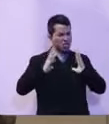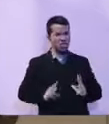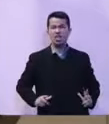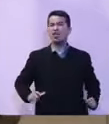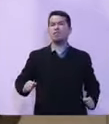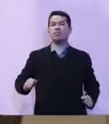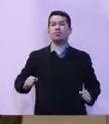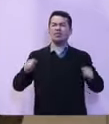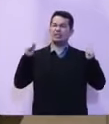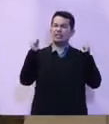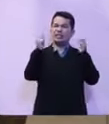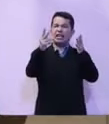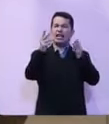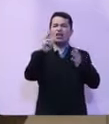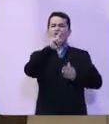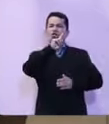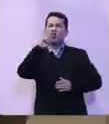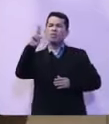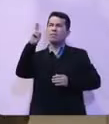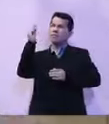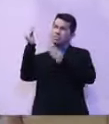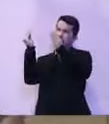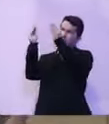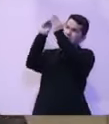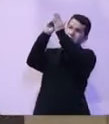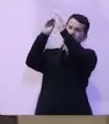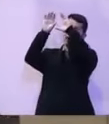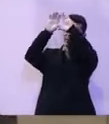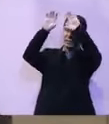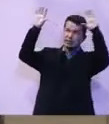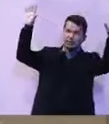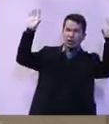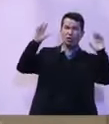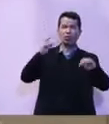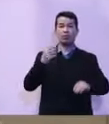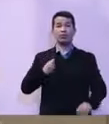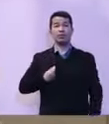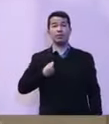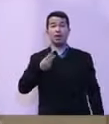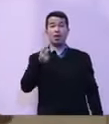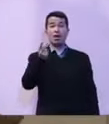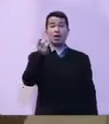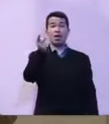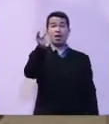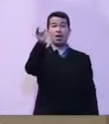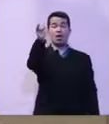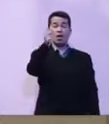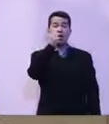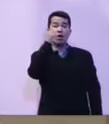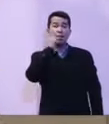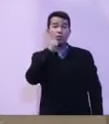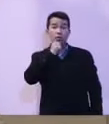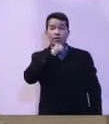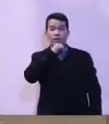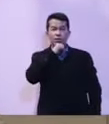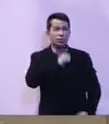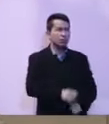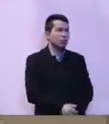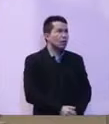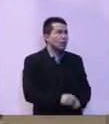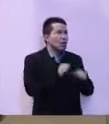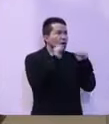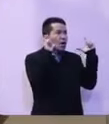e possa ter o seu nome escrito no livro da vida. E essa mulher disse: agora eu entendi